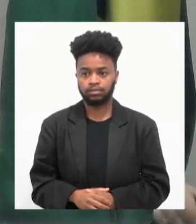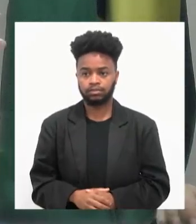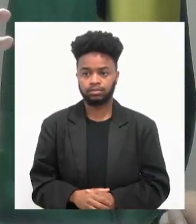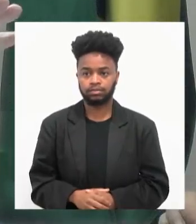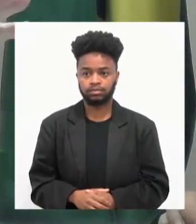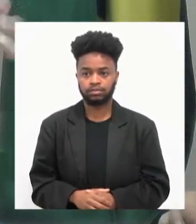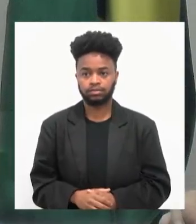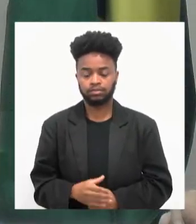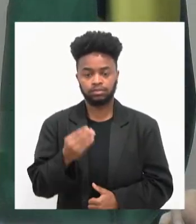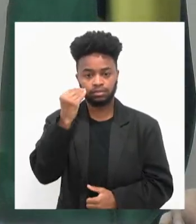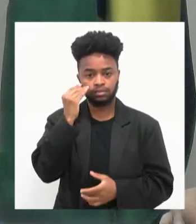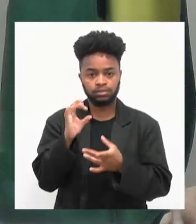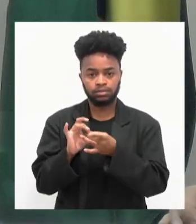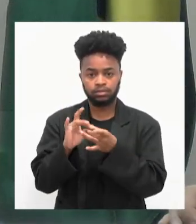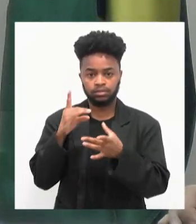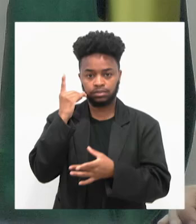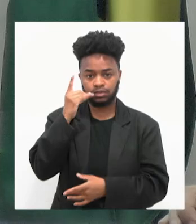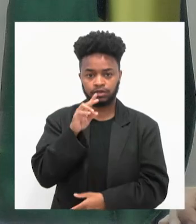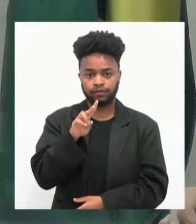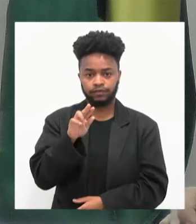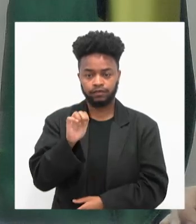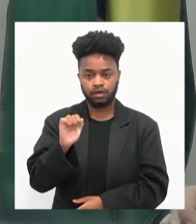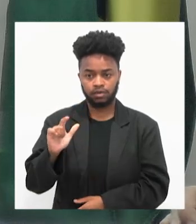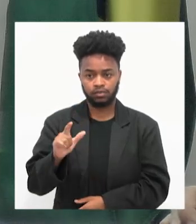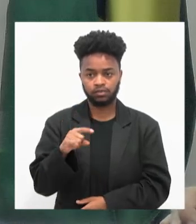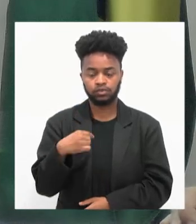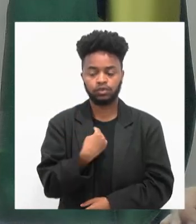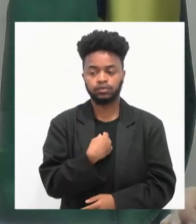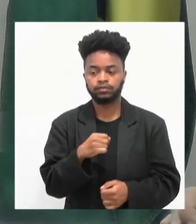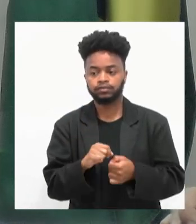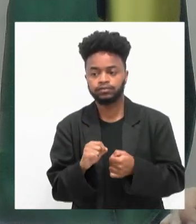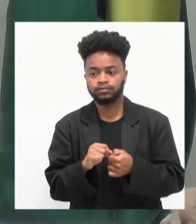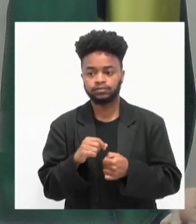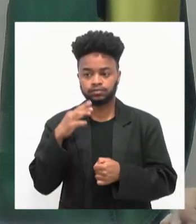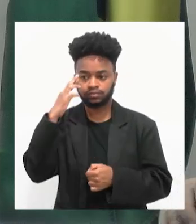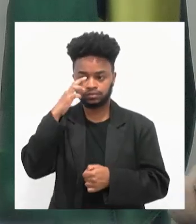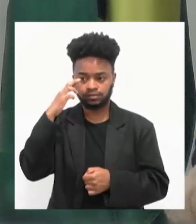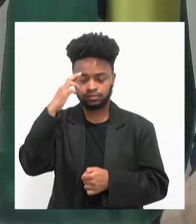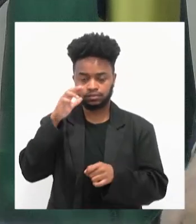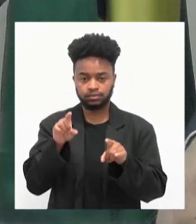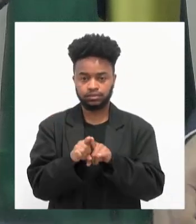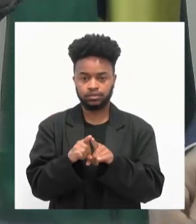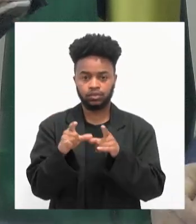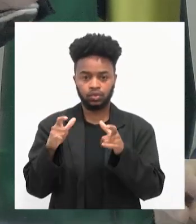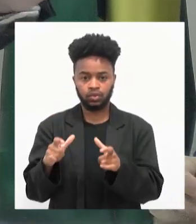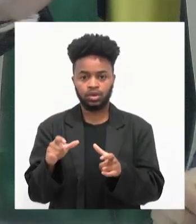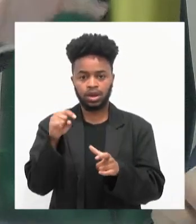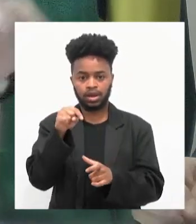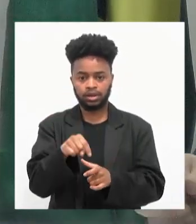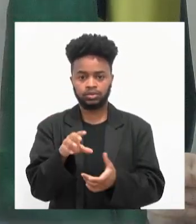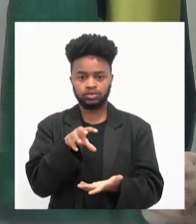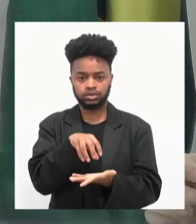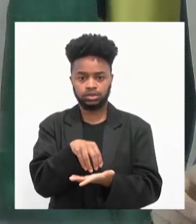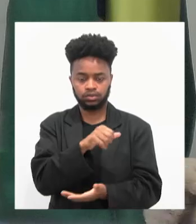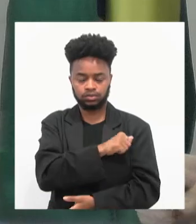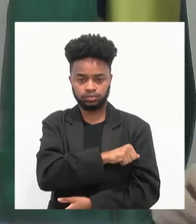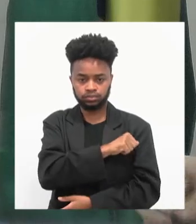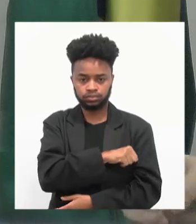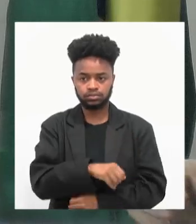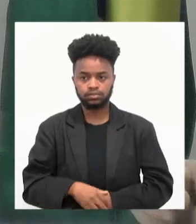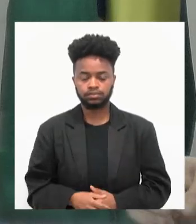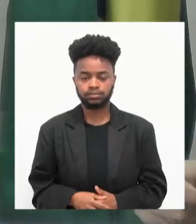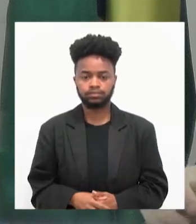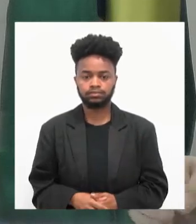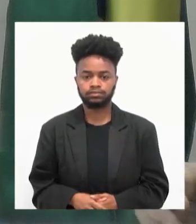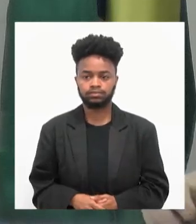até para liberar o deputado Valdo Ceasa, deputado, nós fizemos uma outra fiscalização num pátio aqui no centro do Rio de Janeiro, e